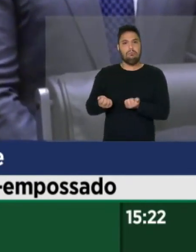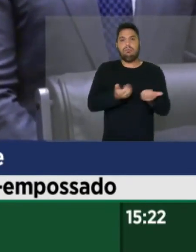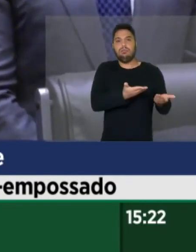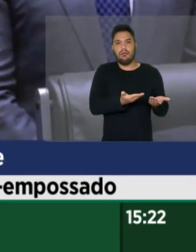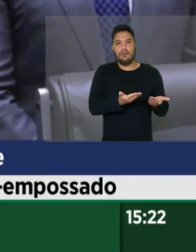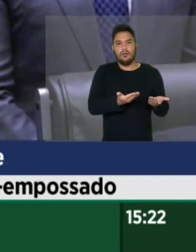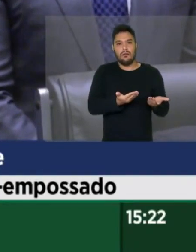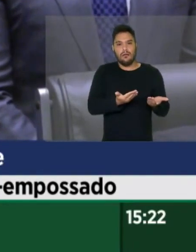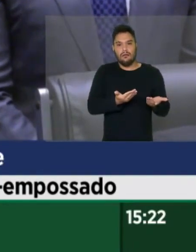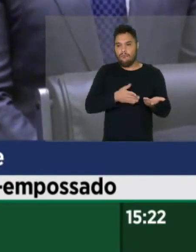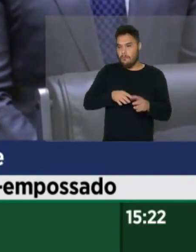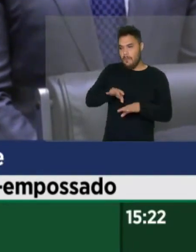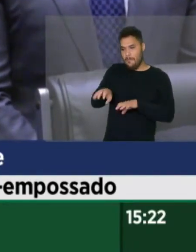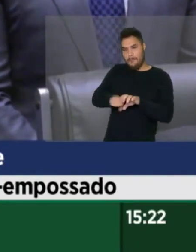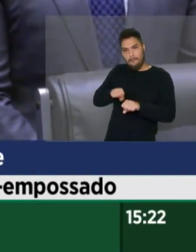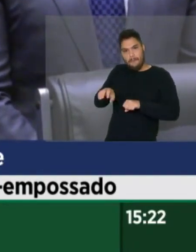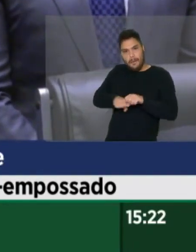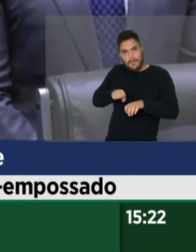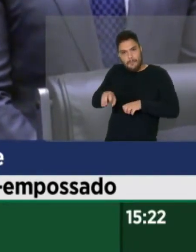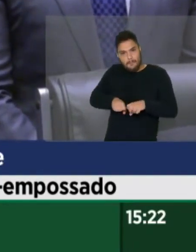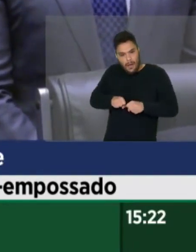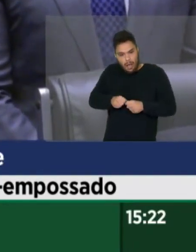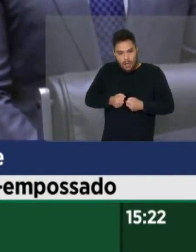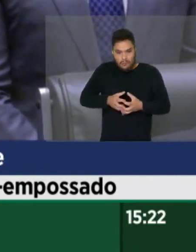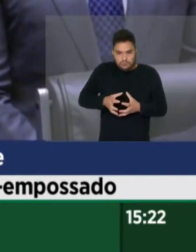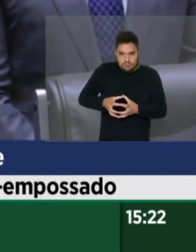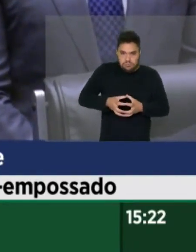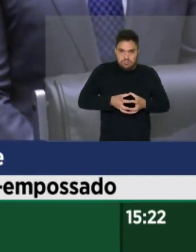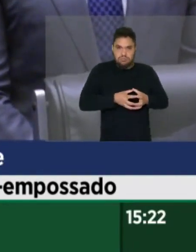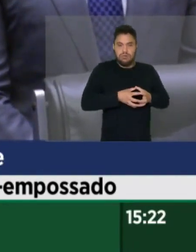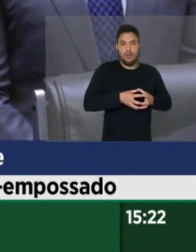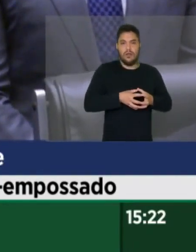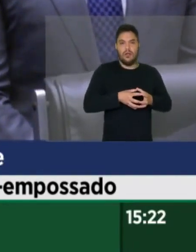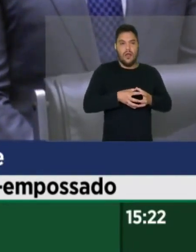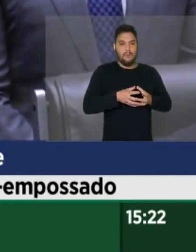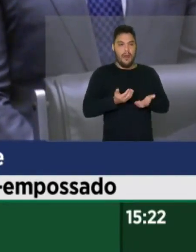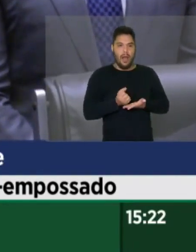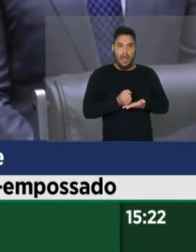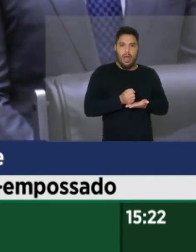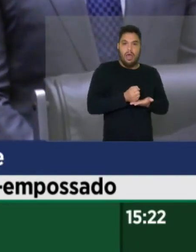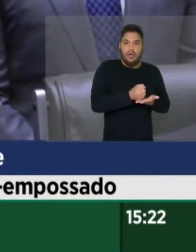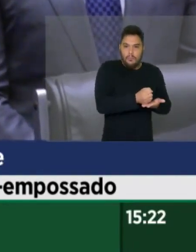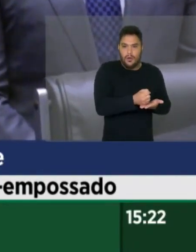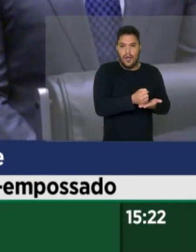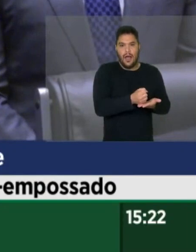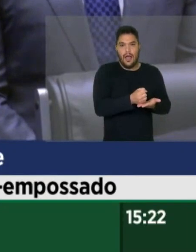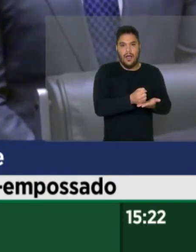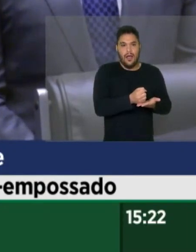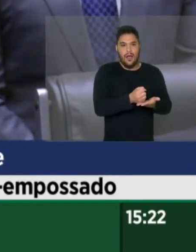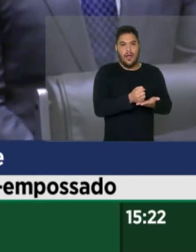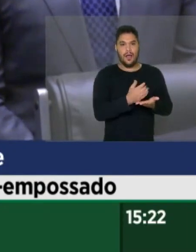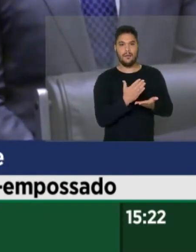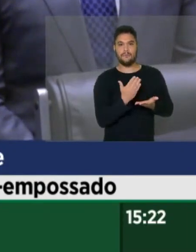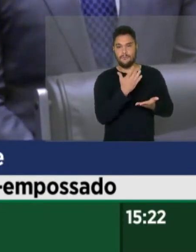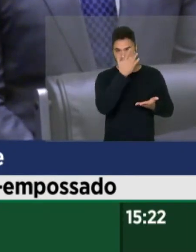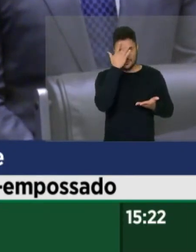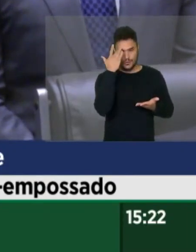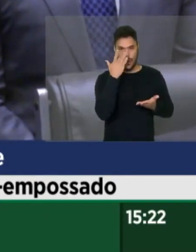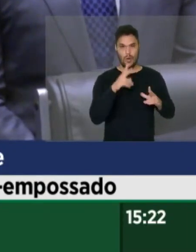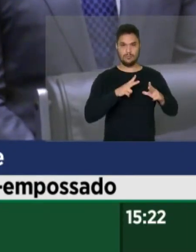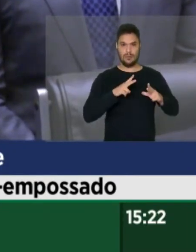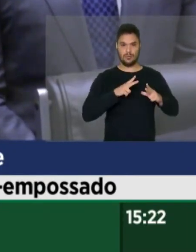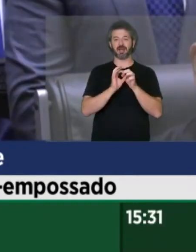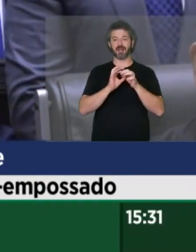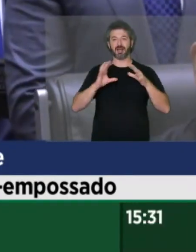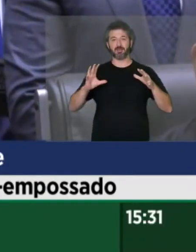rapinados para saciar estupidez dos cientistas de acionistas privado nas empresas